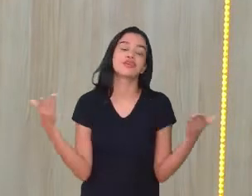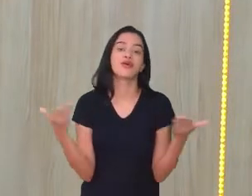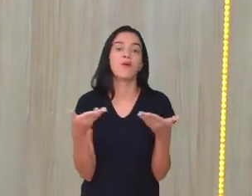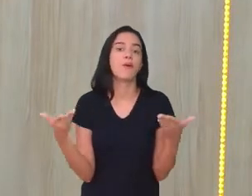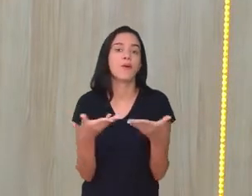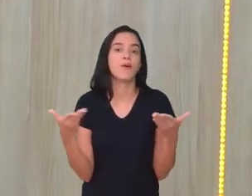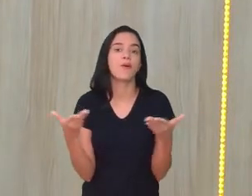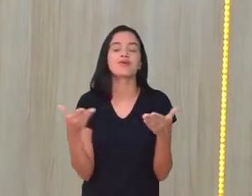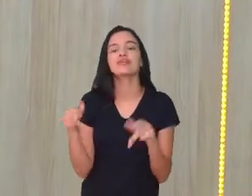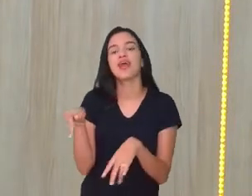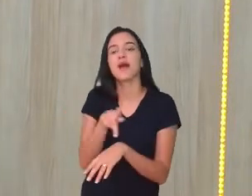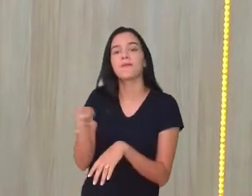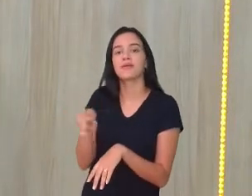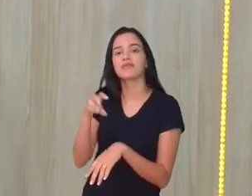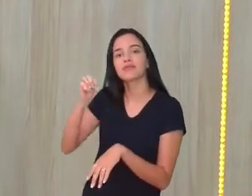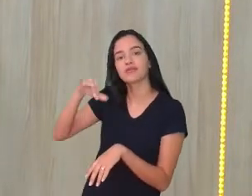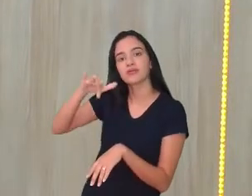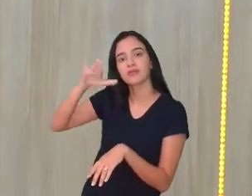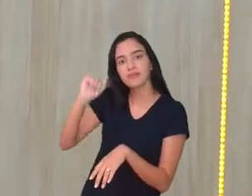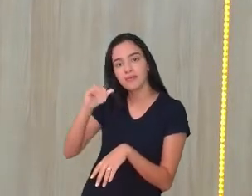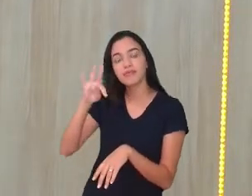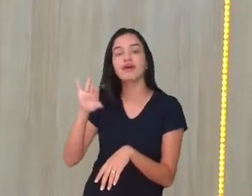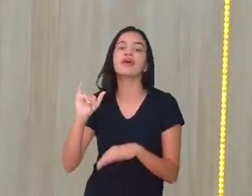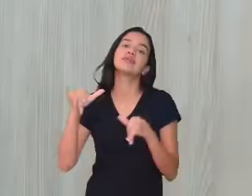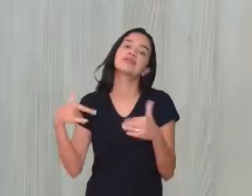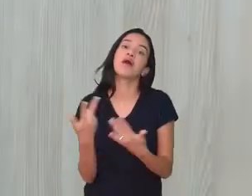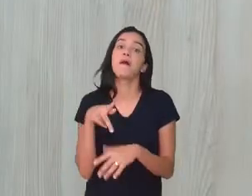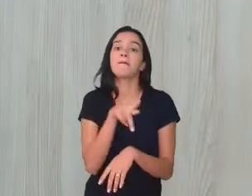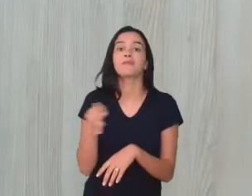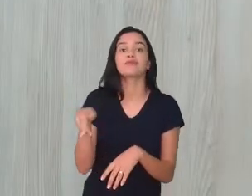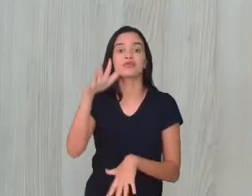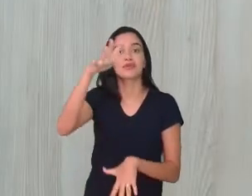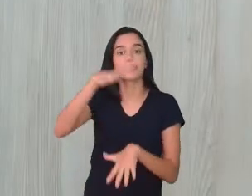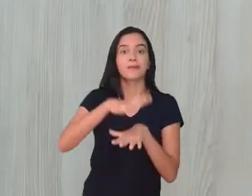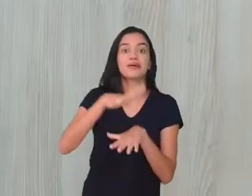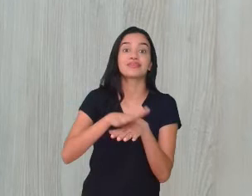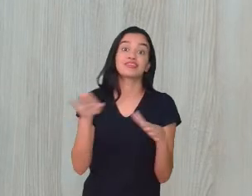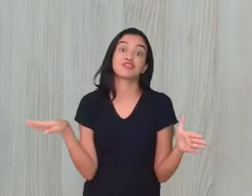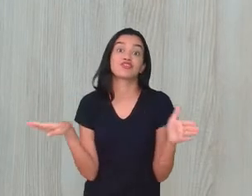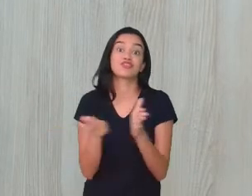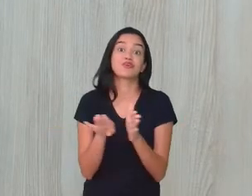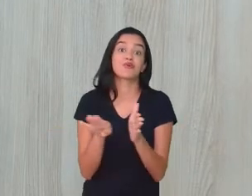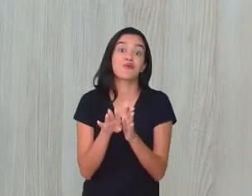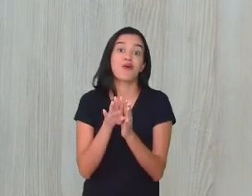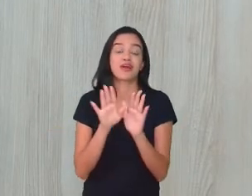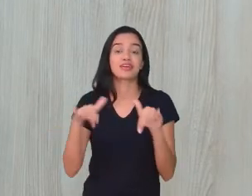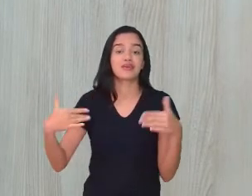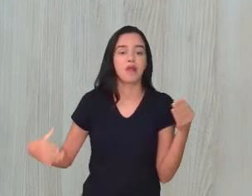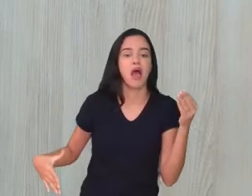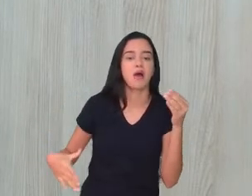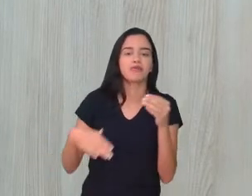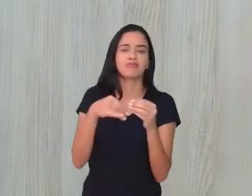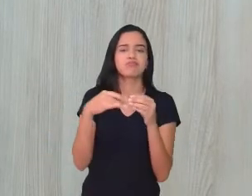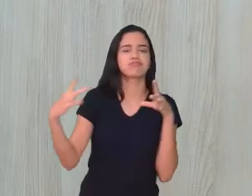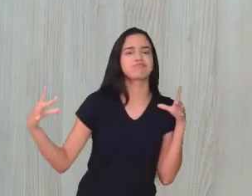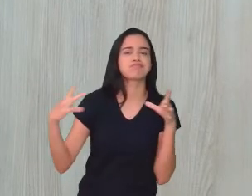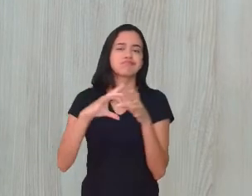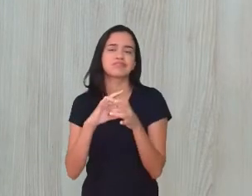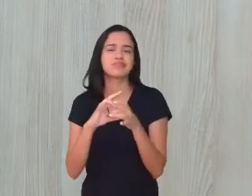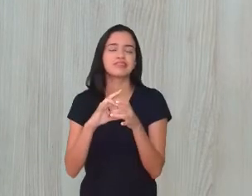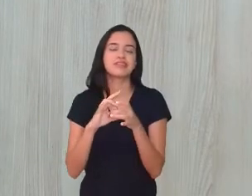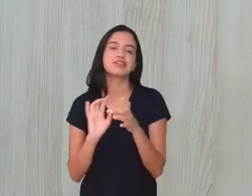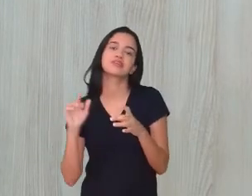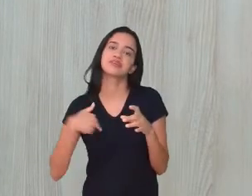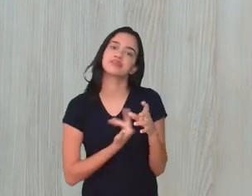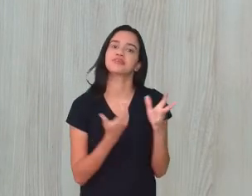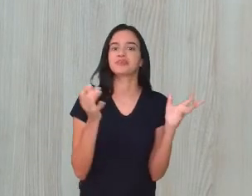acompanhando é a professora Marta, certo? Professora de matemática, que chegou aqui para agregar, para somar com a